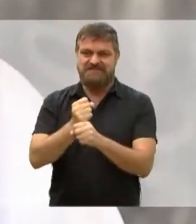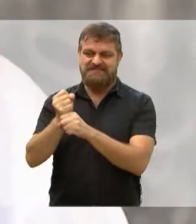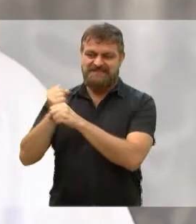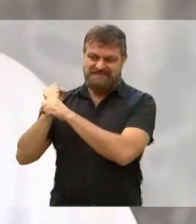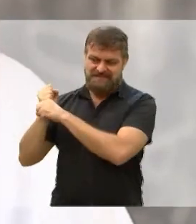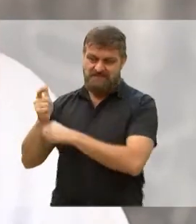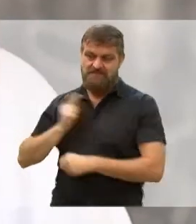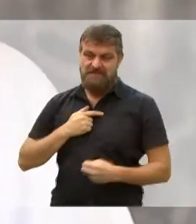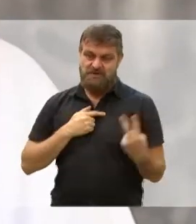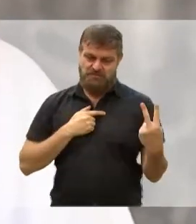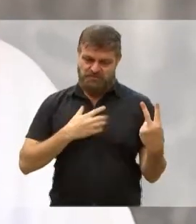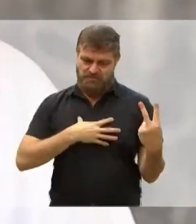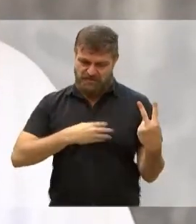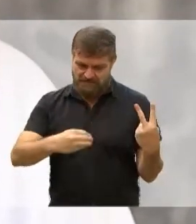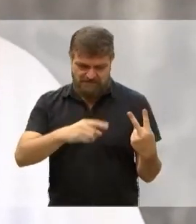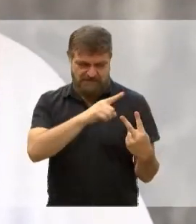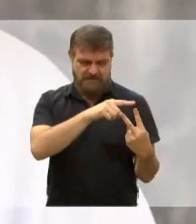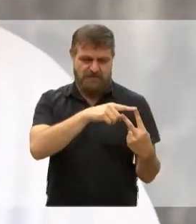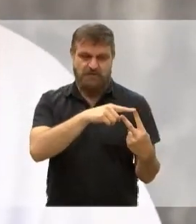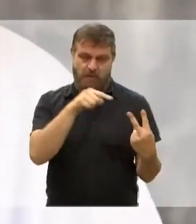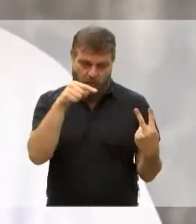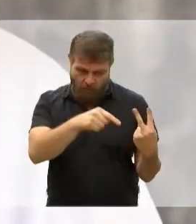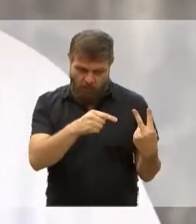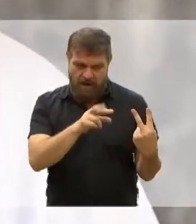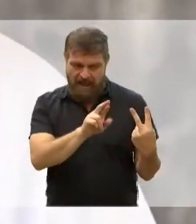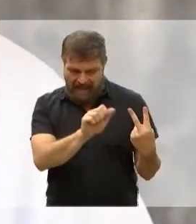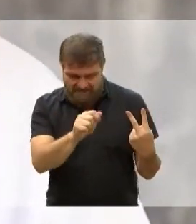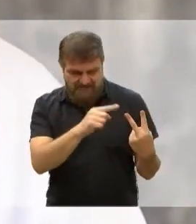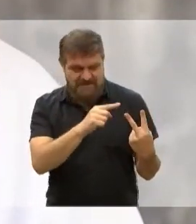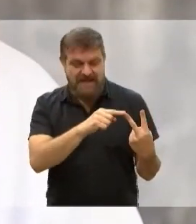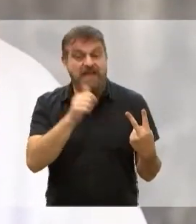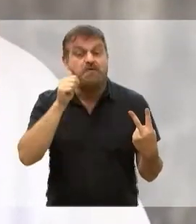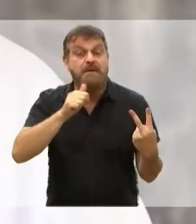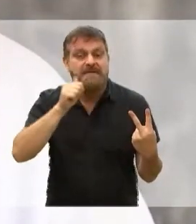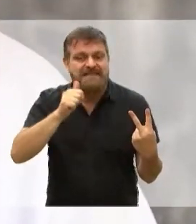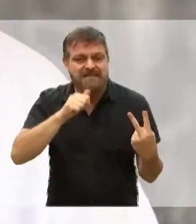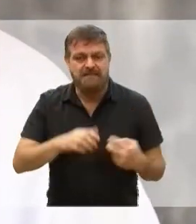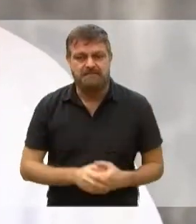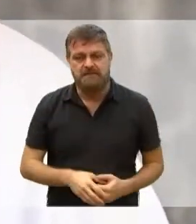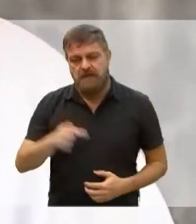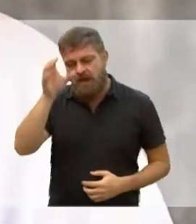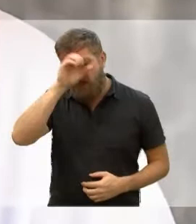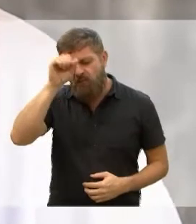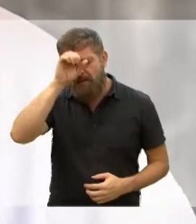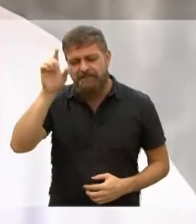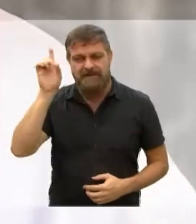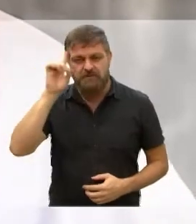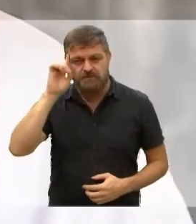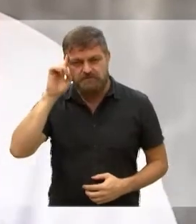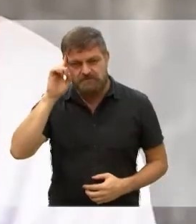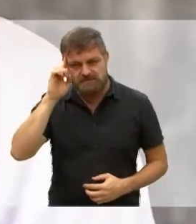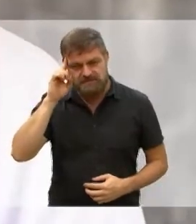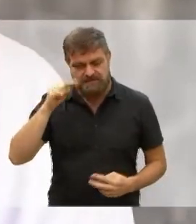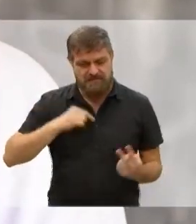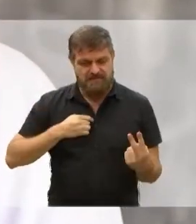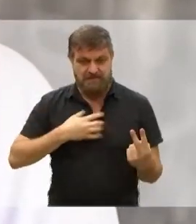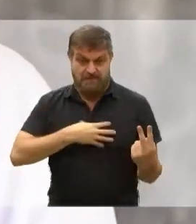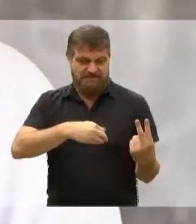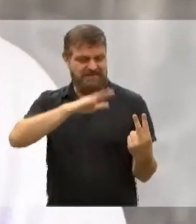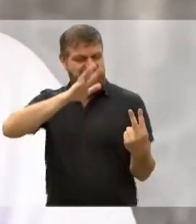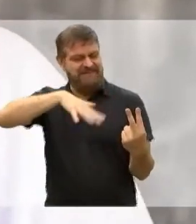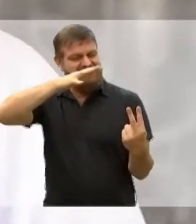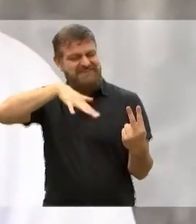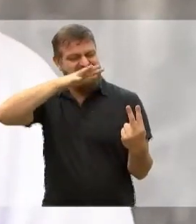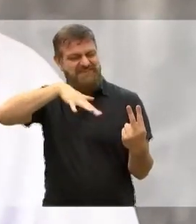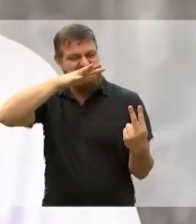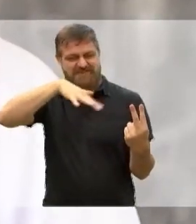da Marina. E é um aprendizado diário, né, do qual eu sou fã